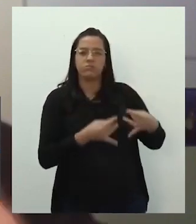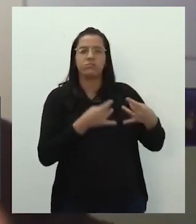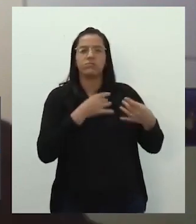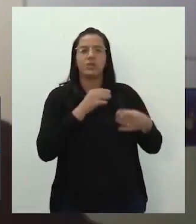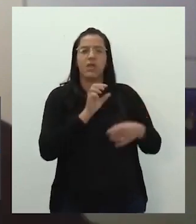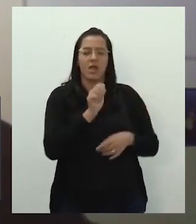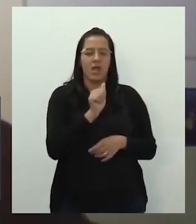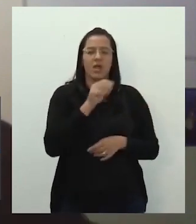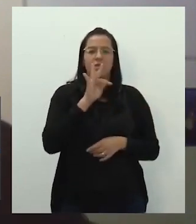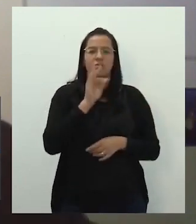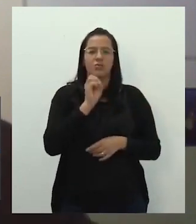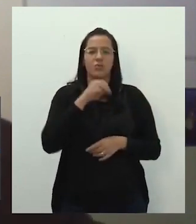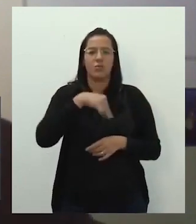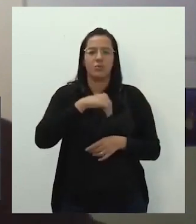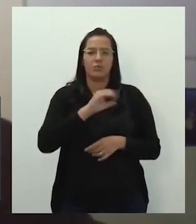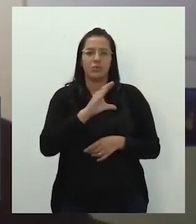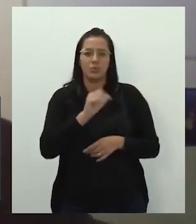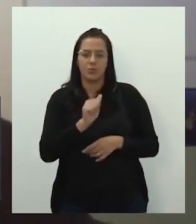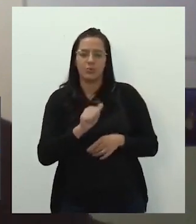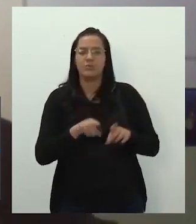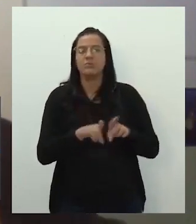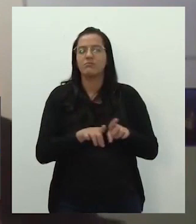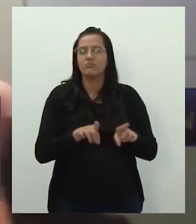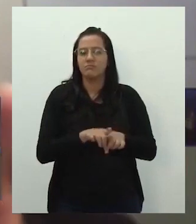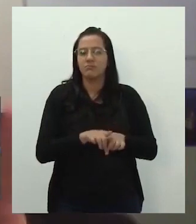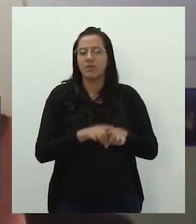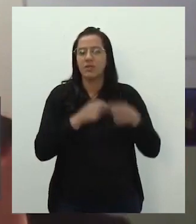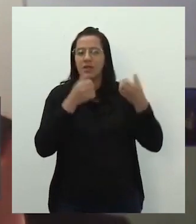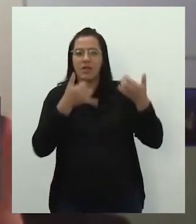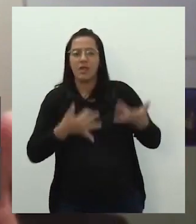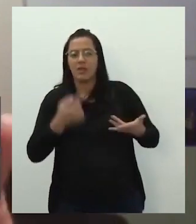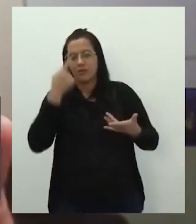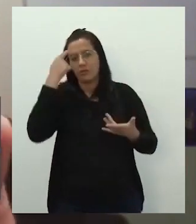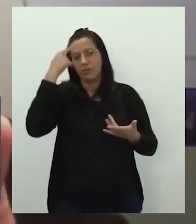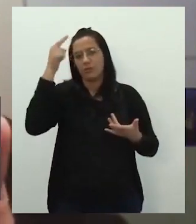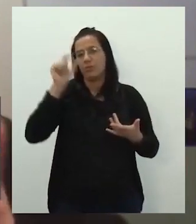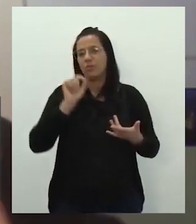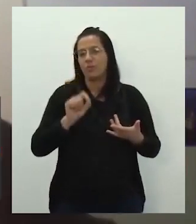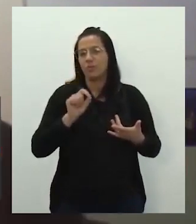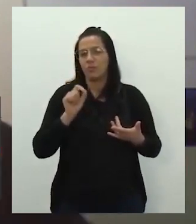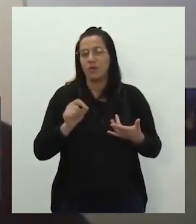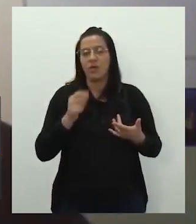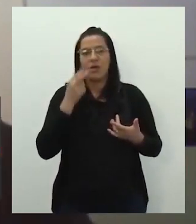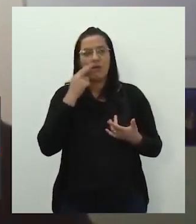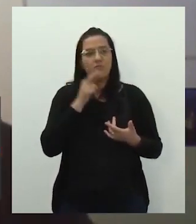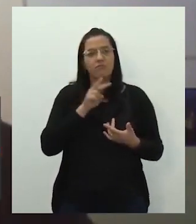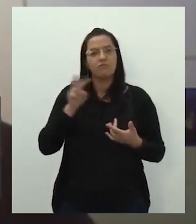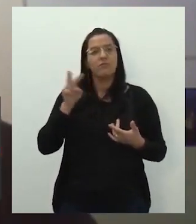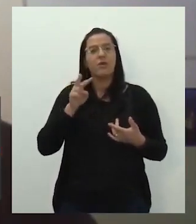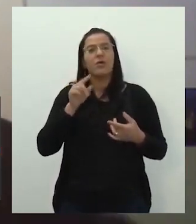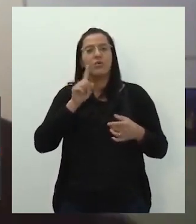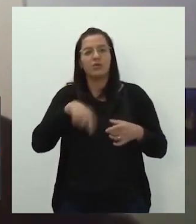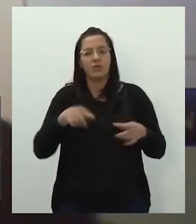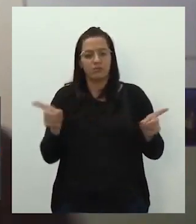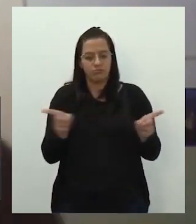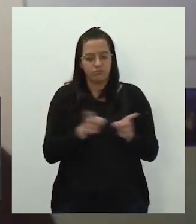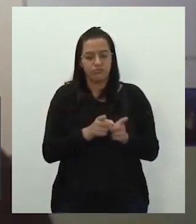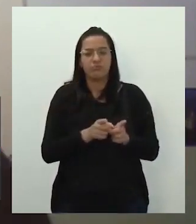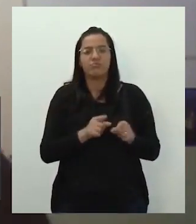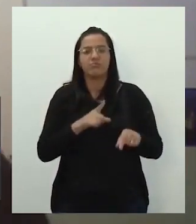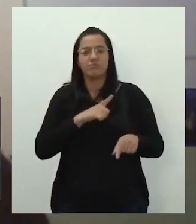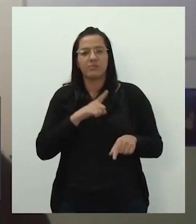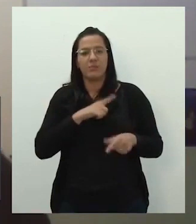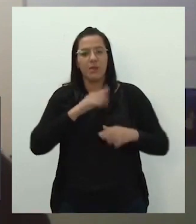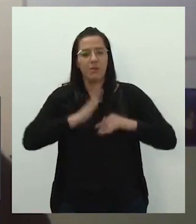a física quântica e a relação, assim, a ideia macro, olhando esse modelo micro. Basicamente,